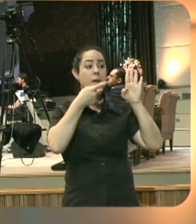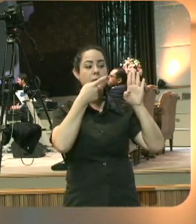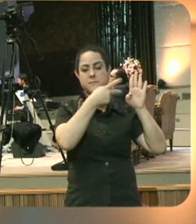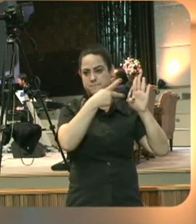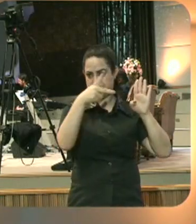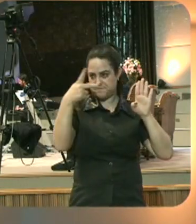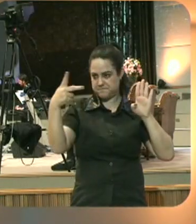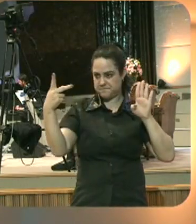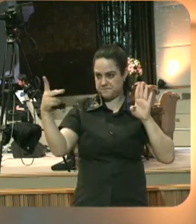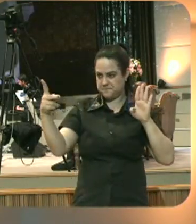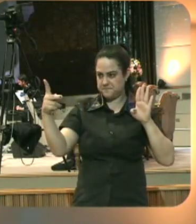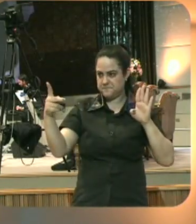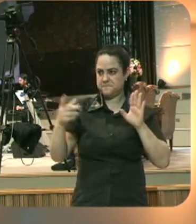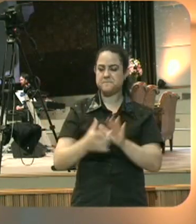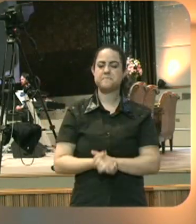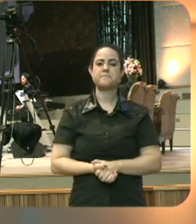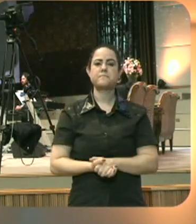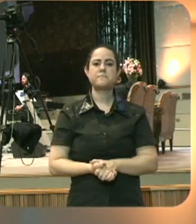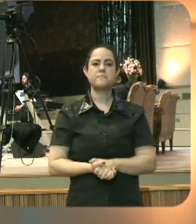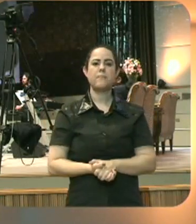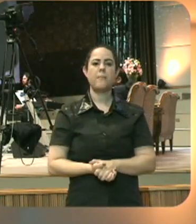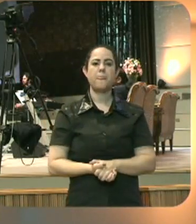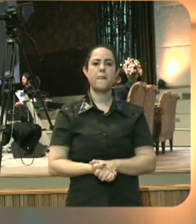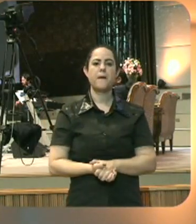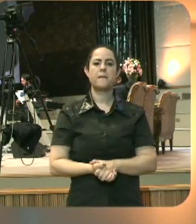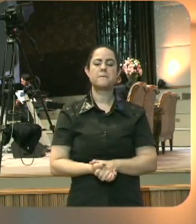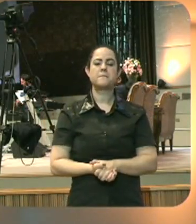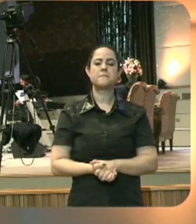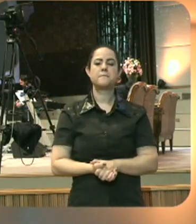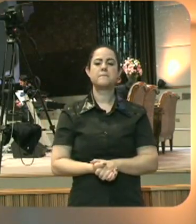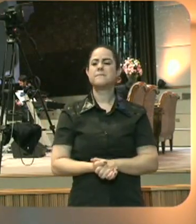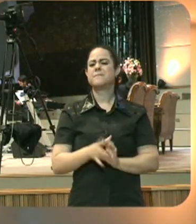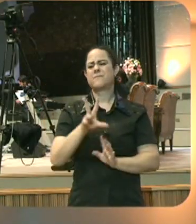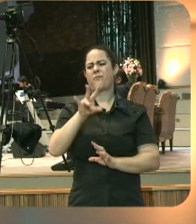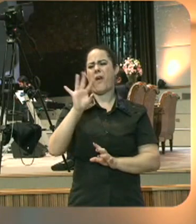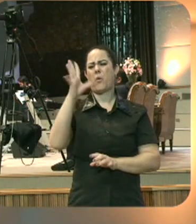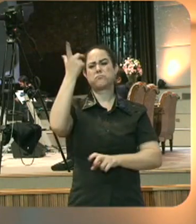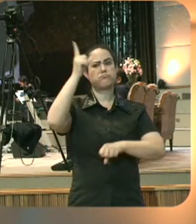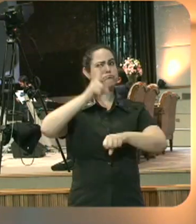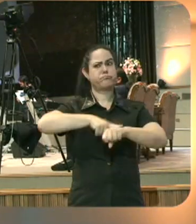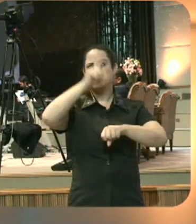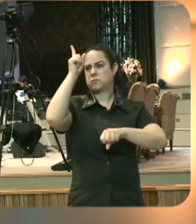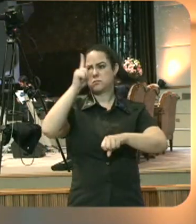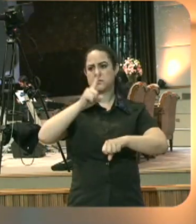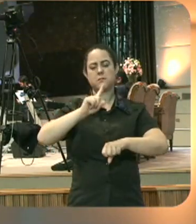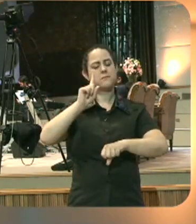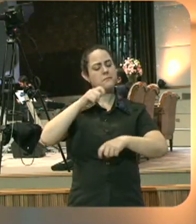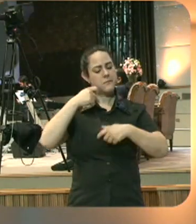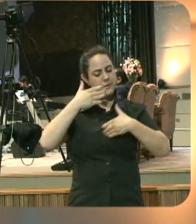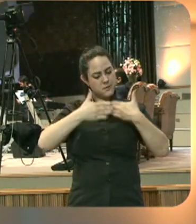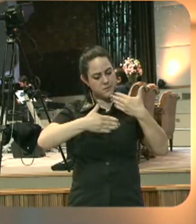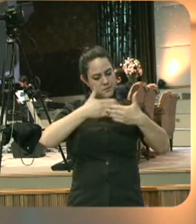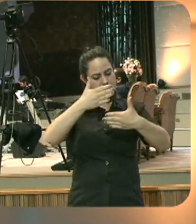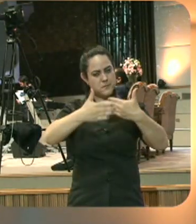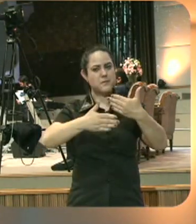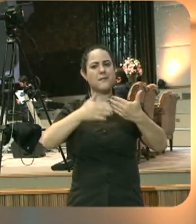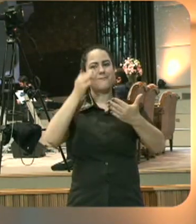promessas. E sabe, não vão acontecer imediatamente, você vai ter que andar por